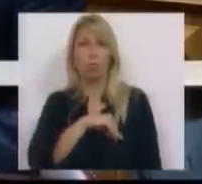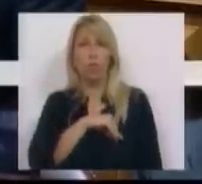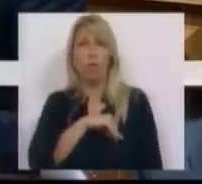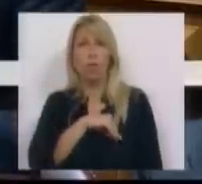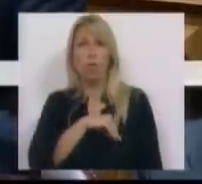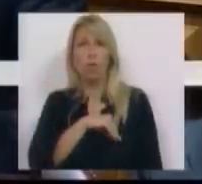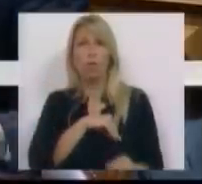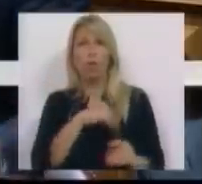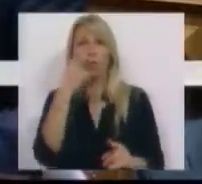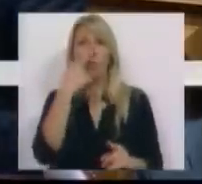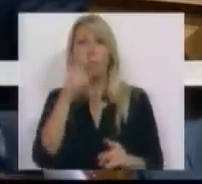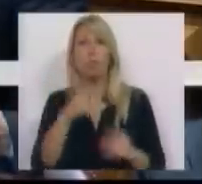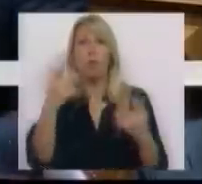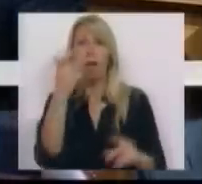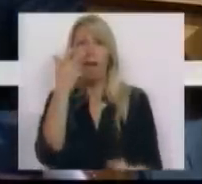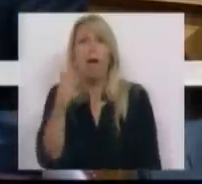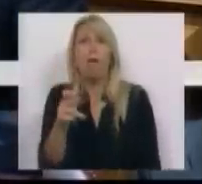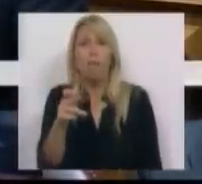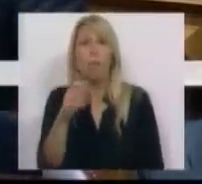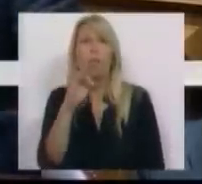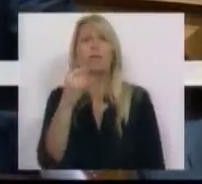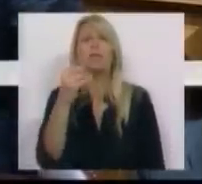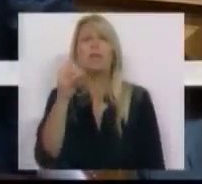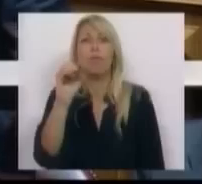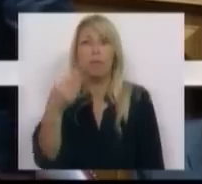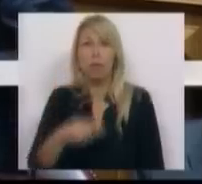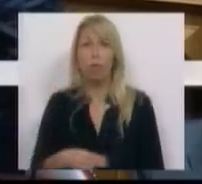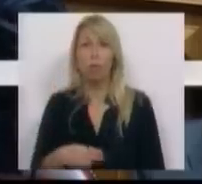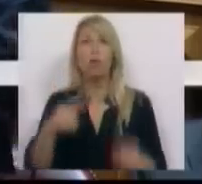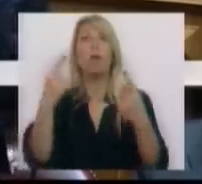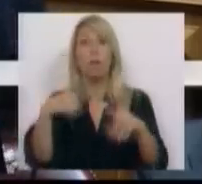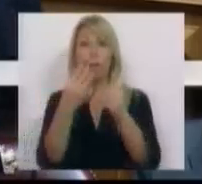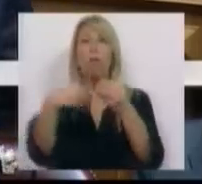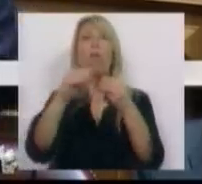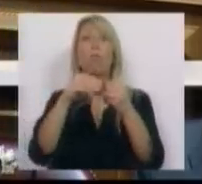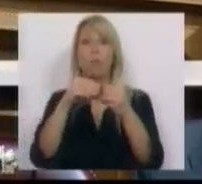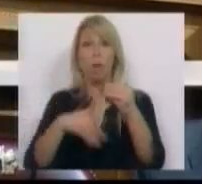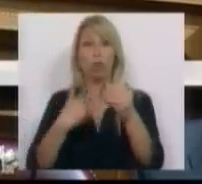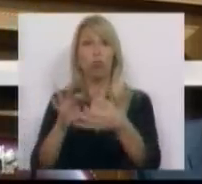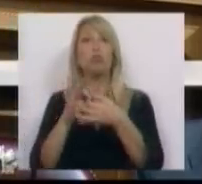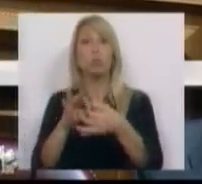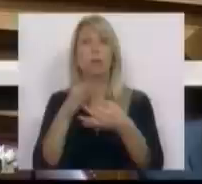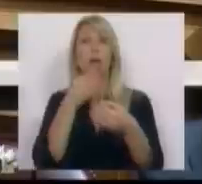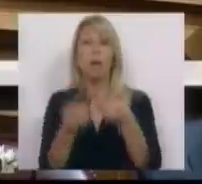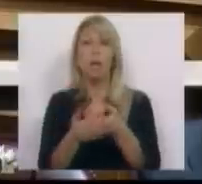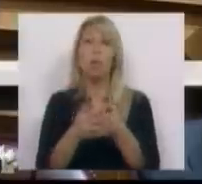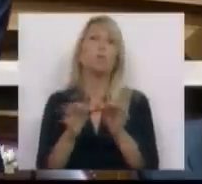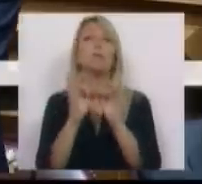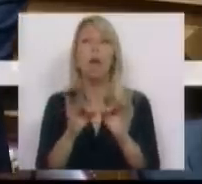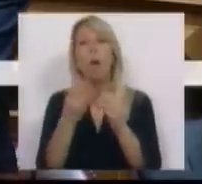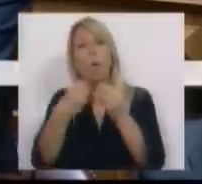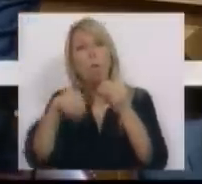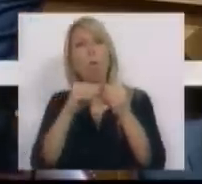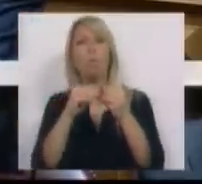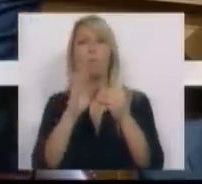de uma pessoa que tem uma pensão de 420 euros e que tinha o complemento solidário de idoso como um complemento para fazer